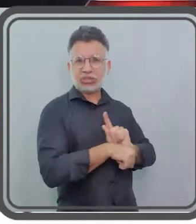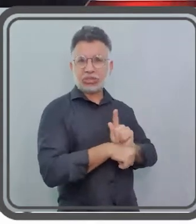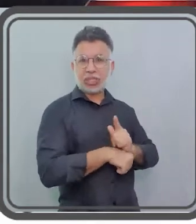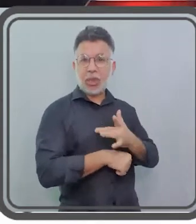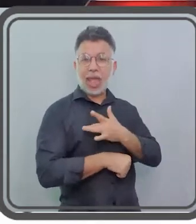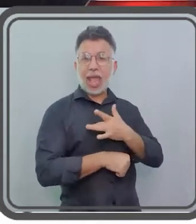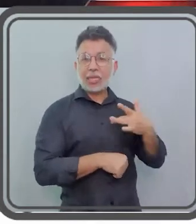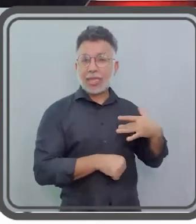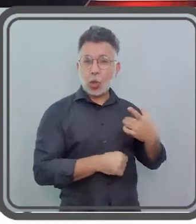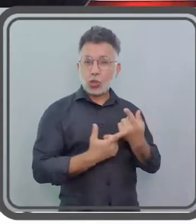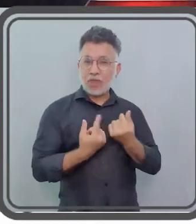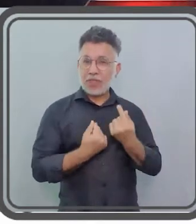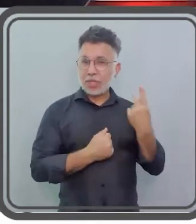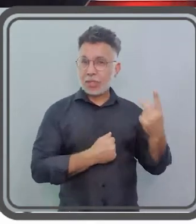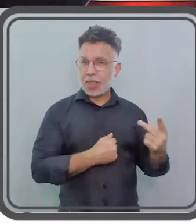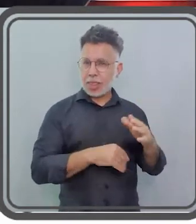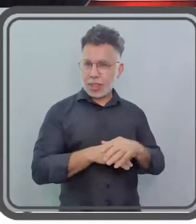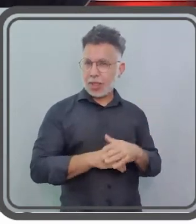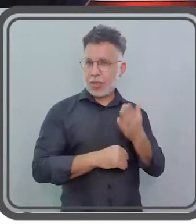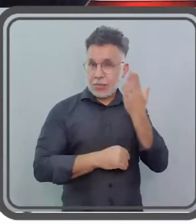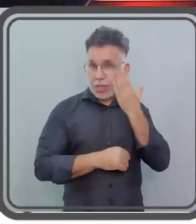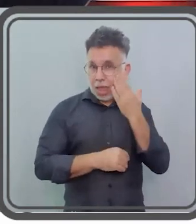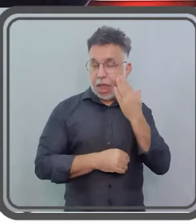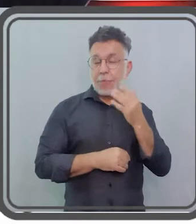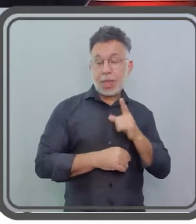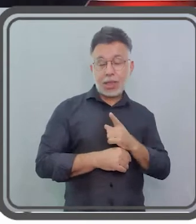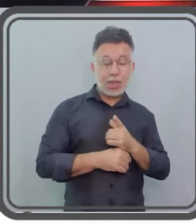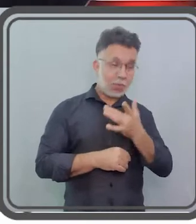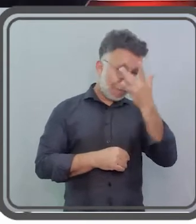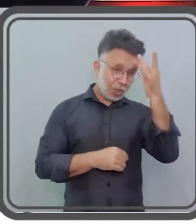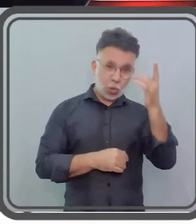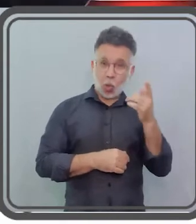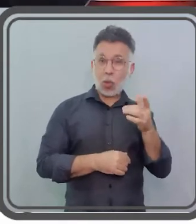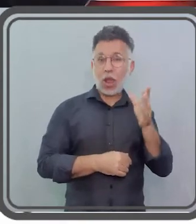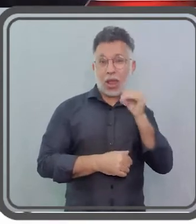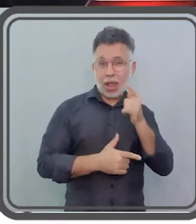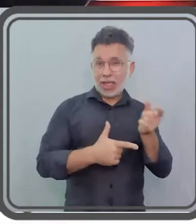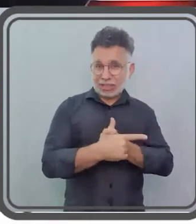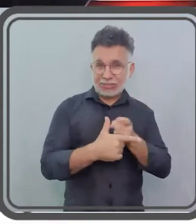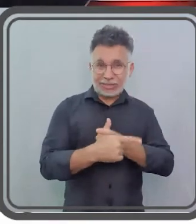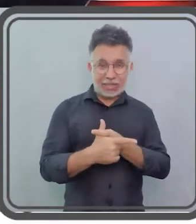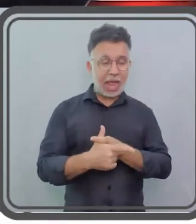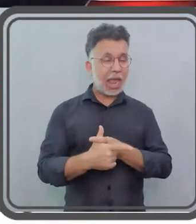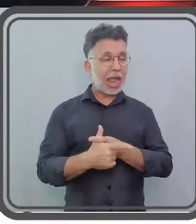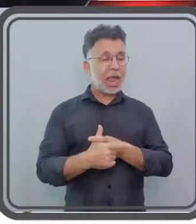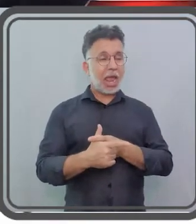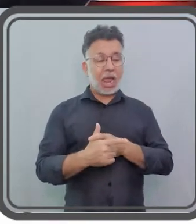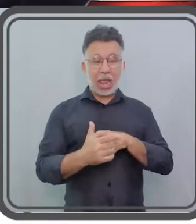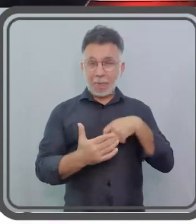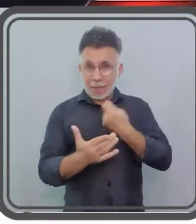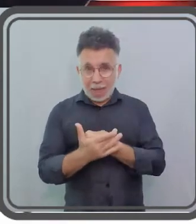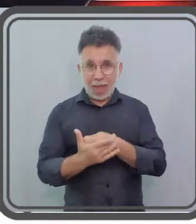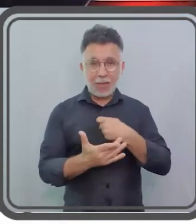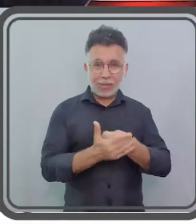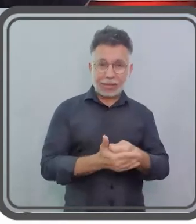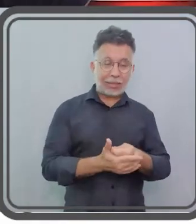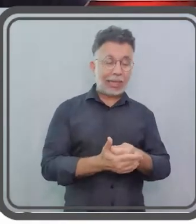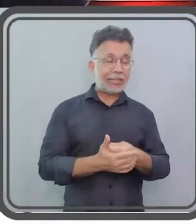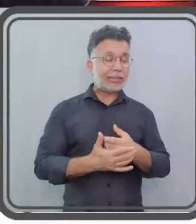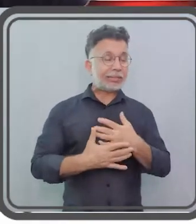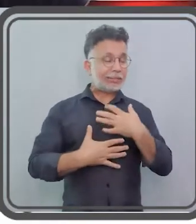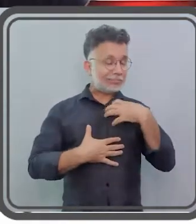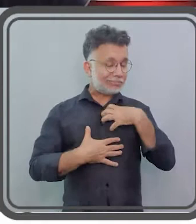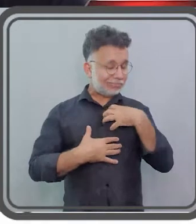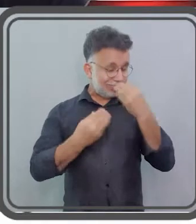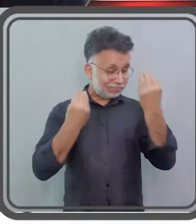saúde financeira desse colaborador. E a gente sabe que um colaborador endividado, um colaborador com contas para pagar, isso afeta a produtividade dele,